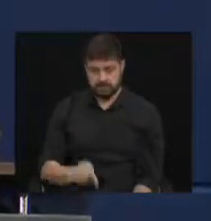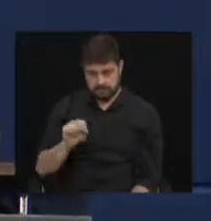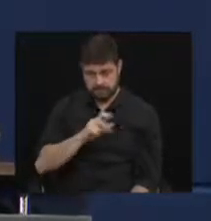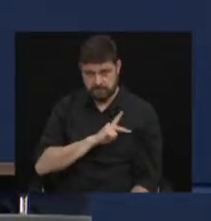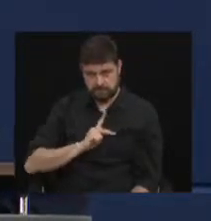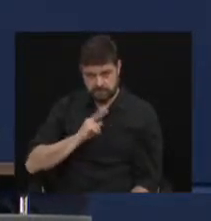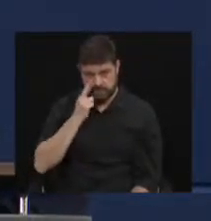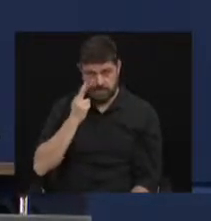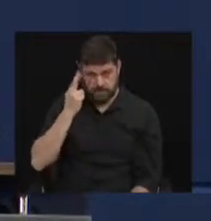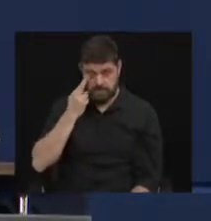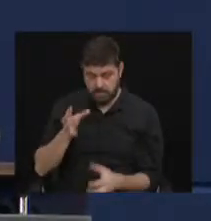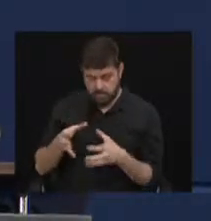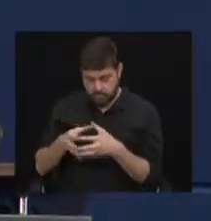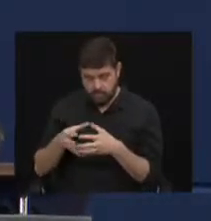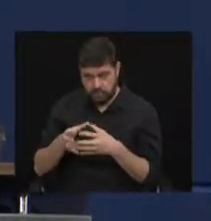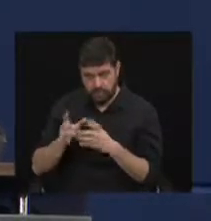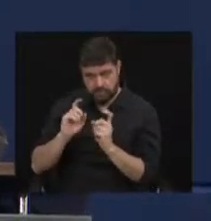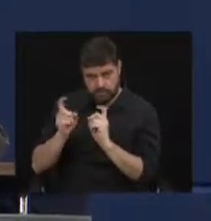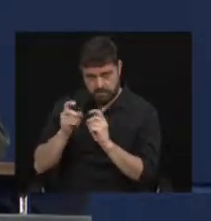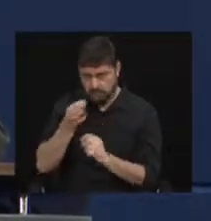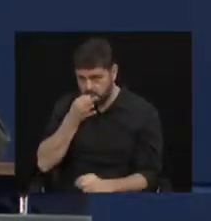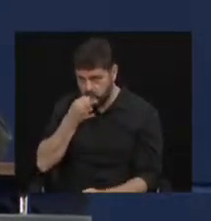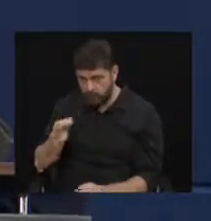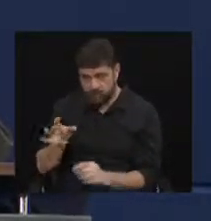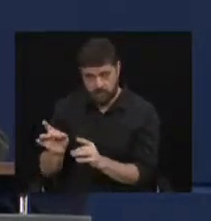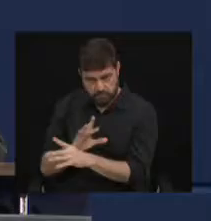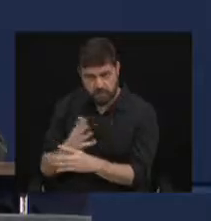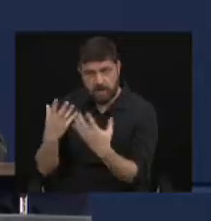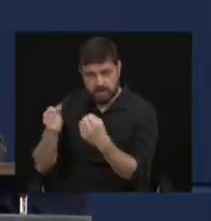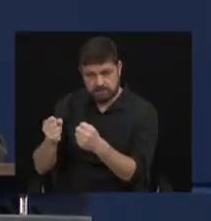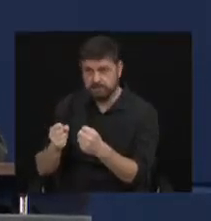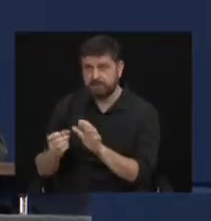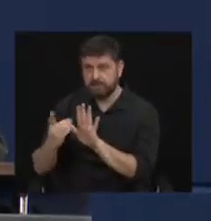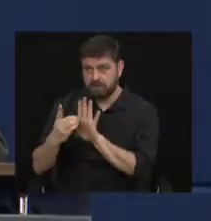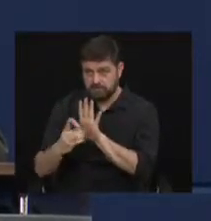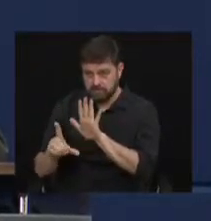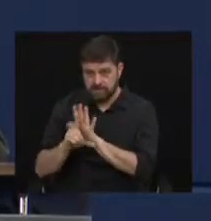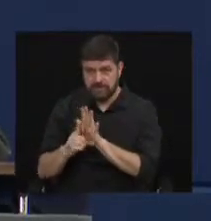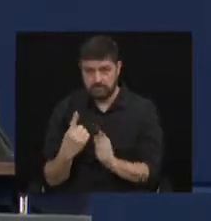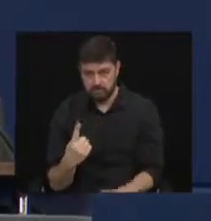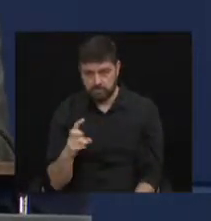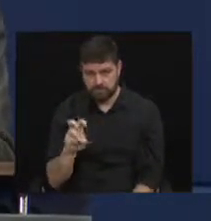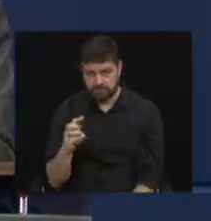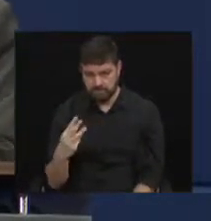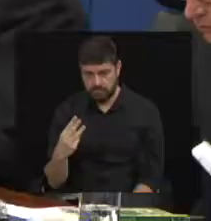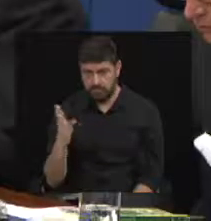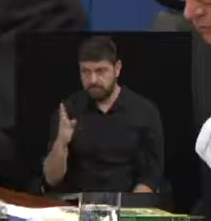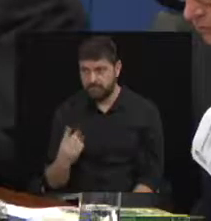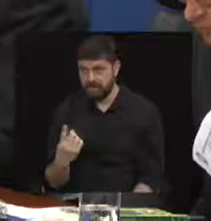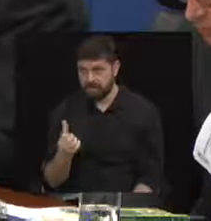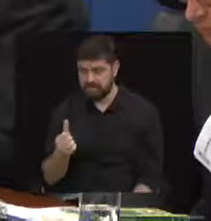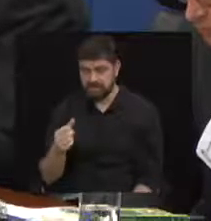parecer. Senhor presidente, a comissão de honraria já se reuniu e nomeia o nobre vereador